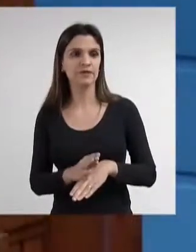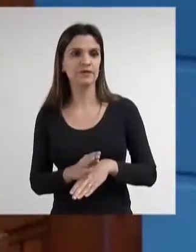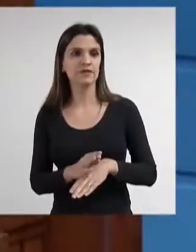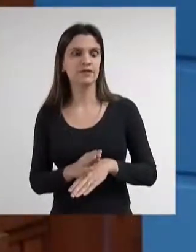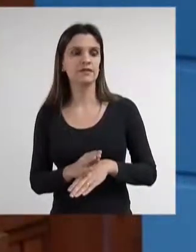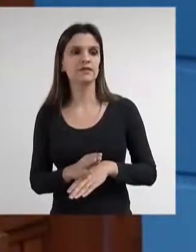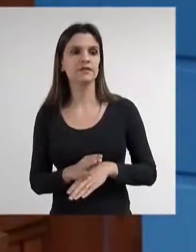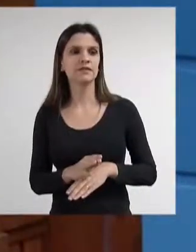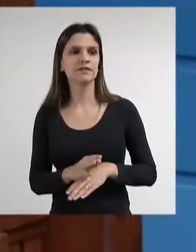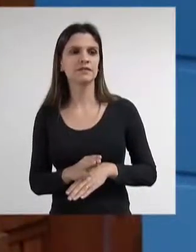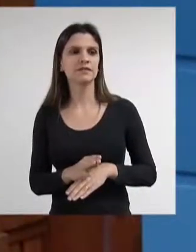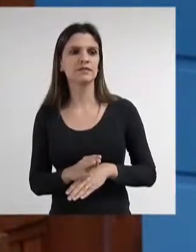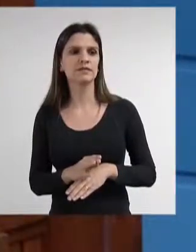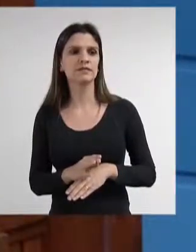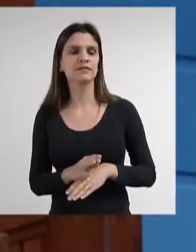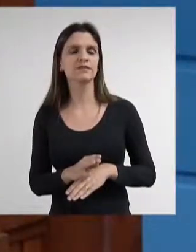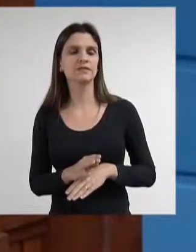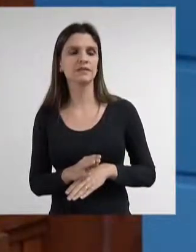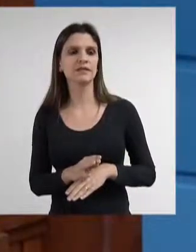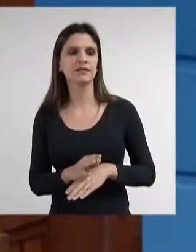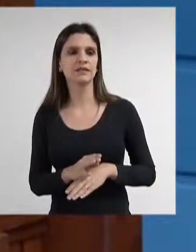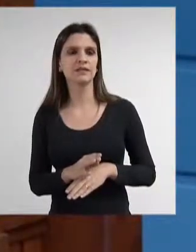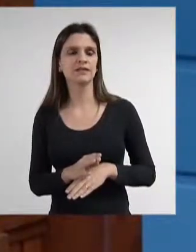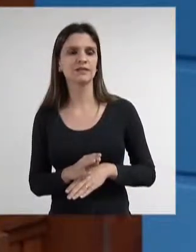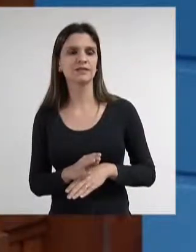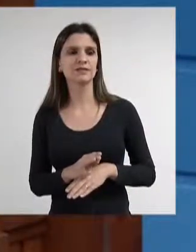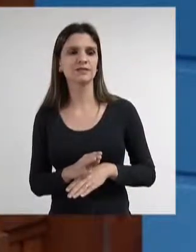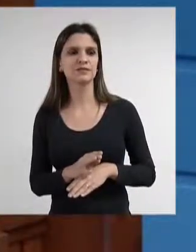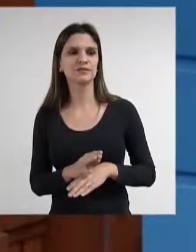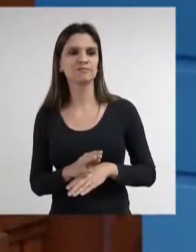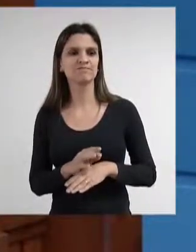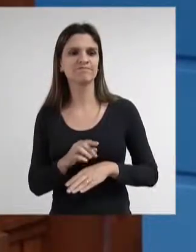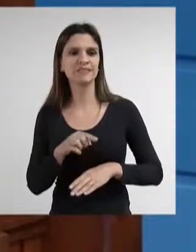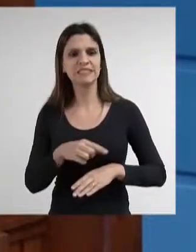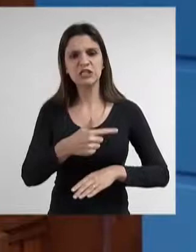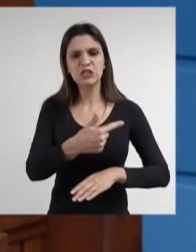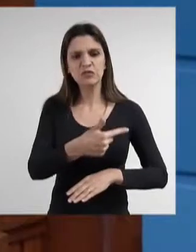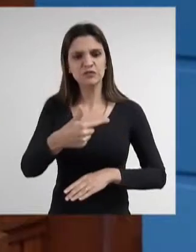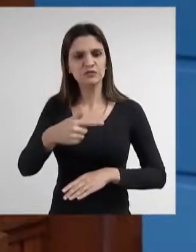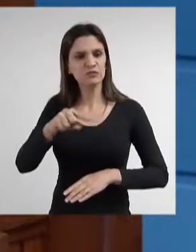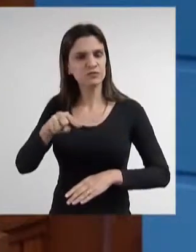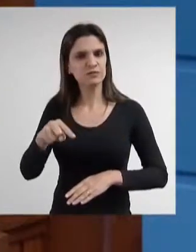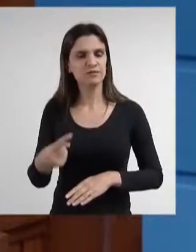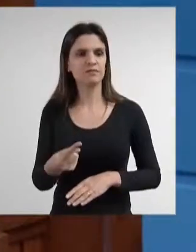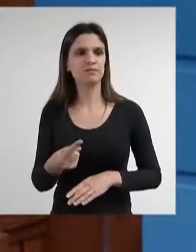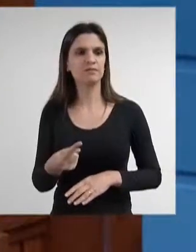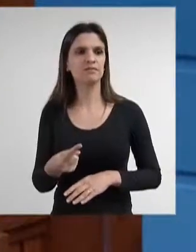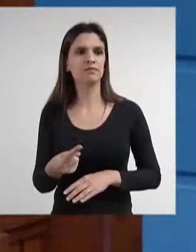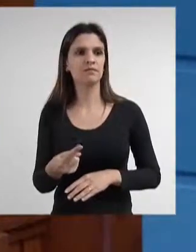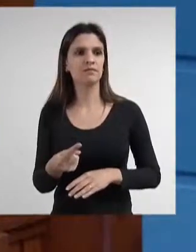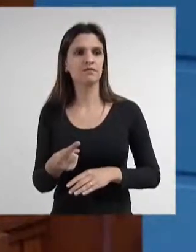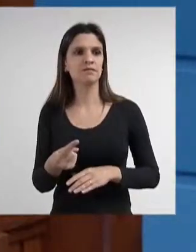não menos do que 22 mil